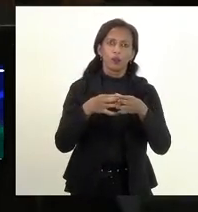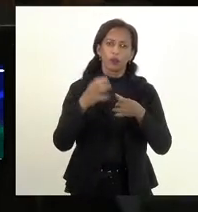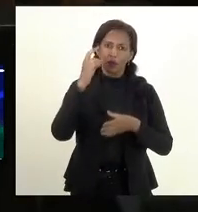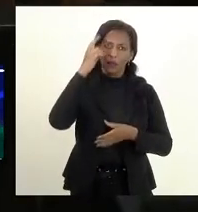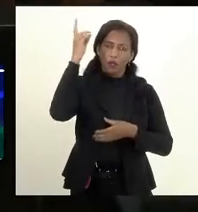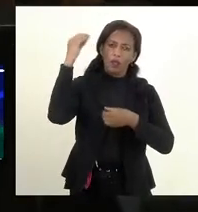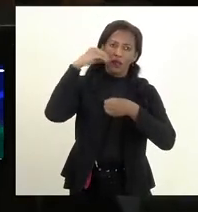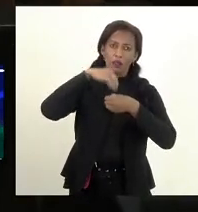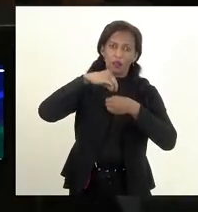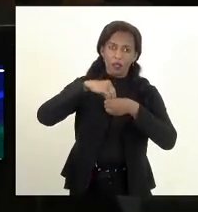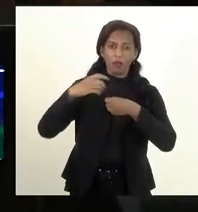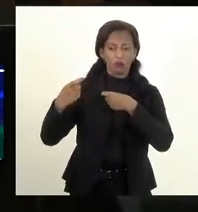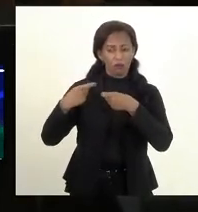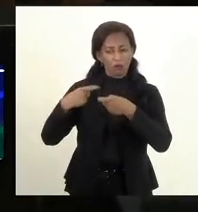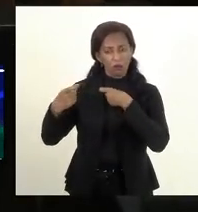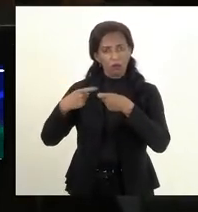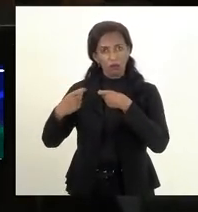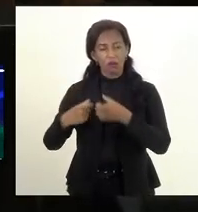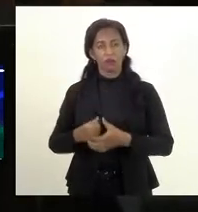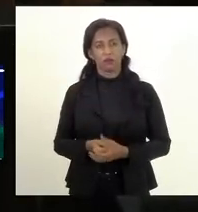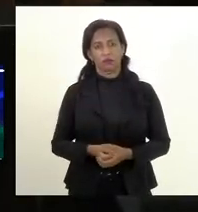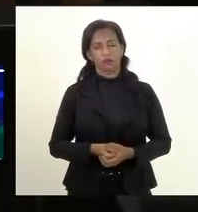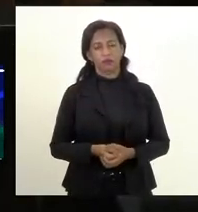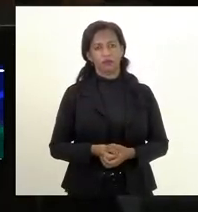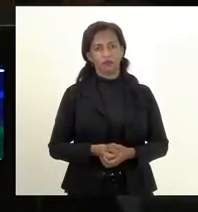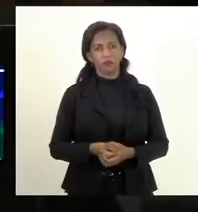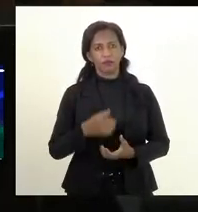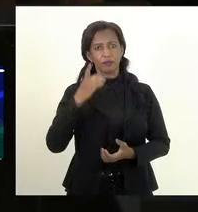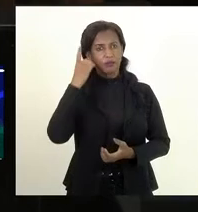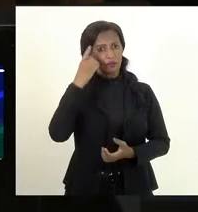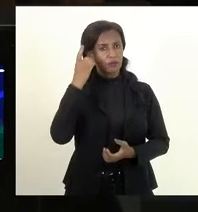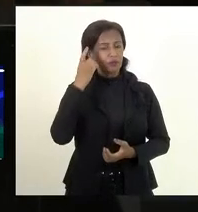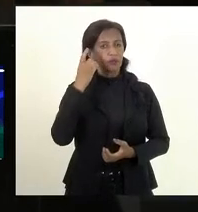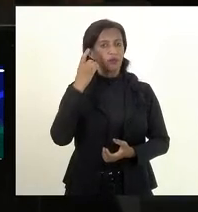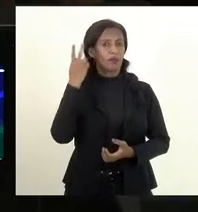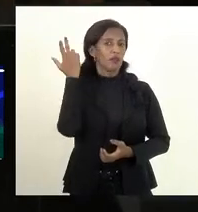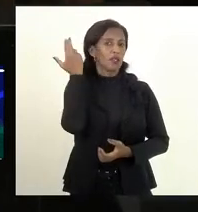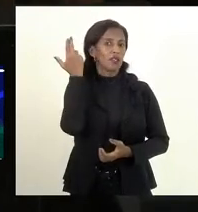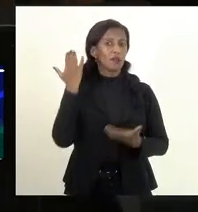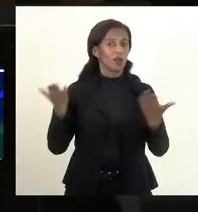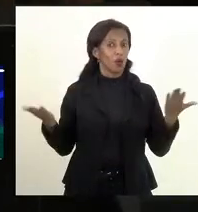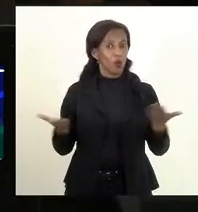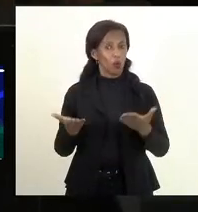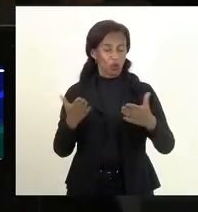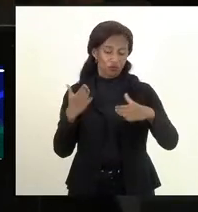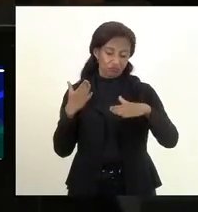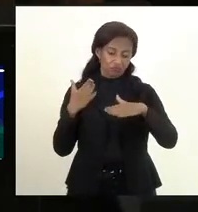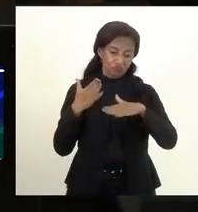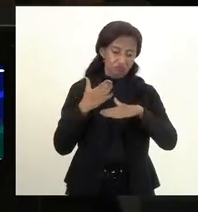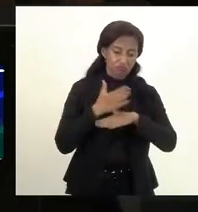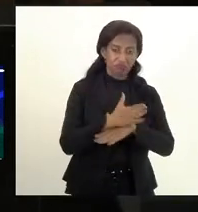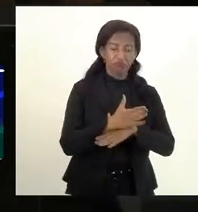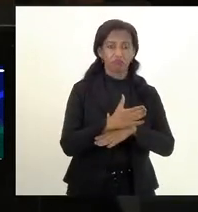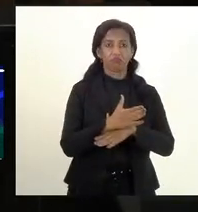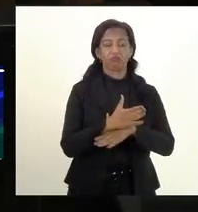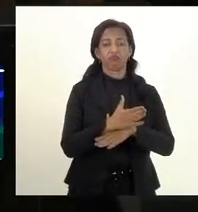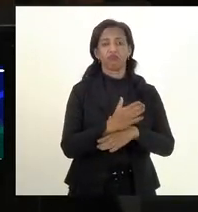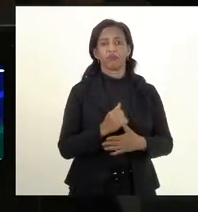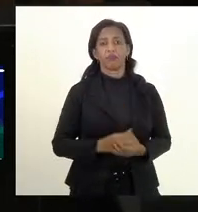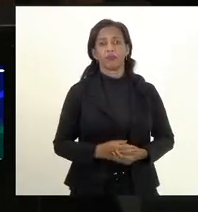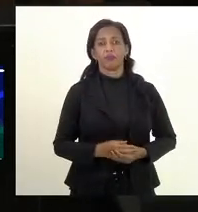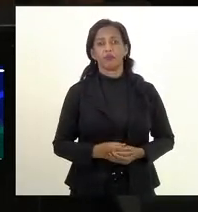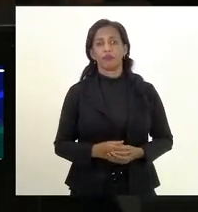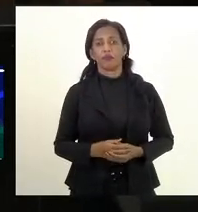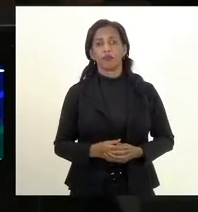tava dentro dessa luta Oi e o deputado Aliomar hoje tá dando entrada numa representação